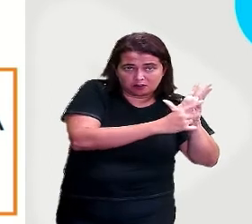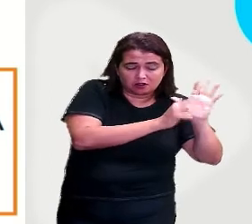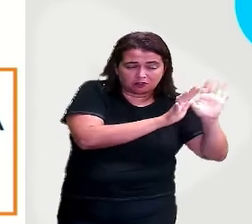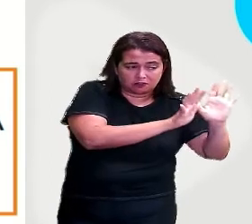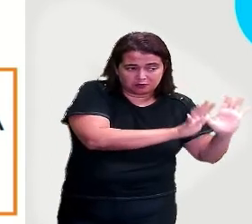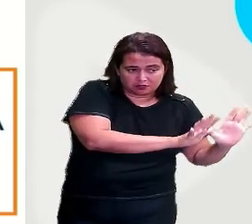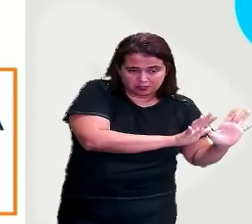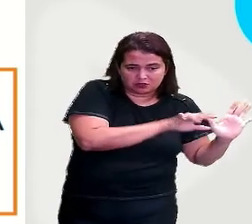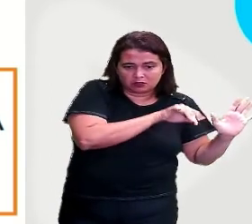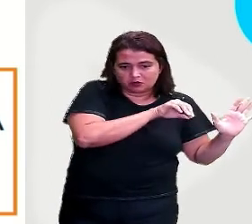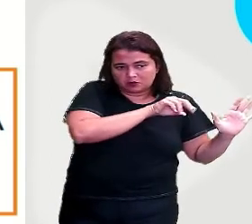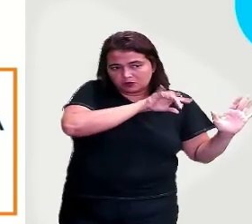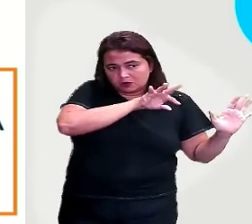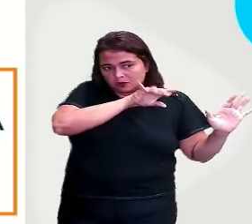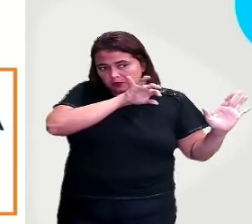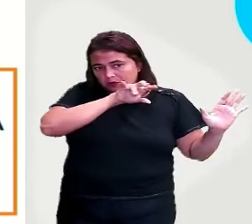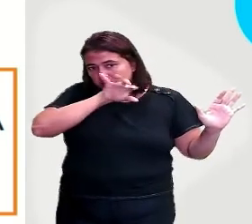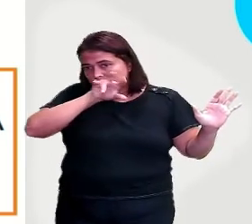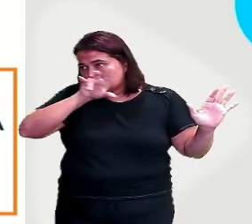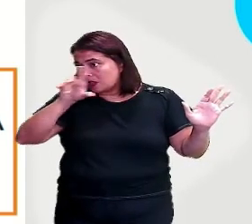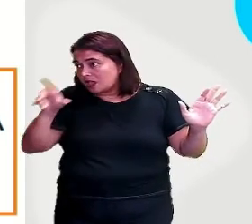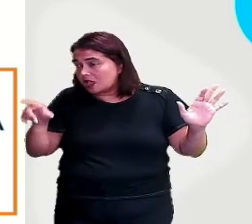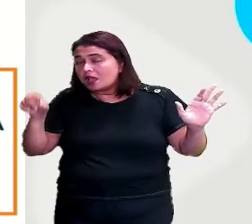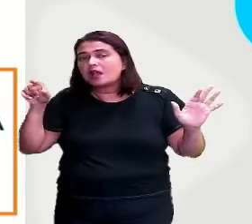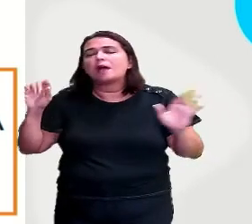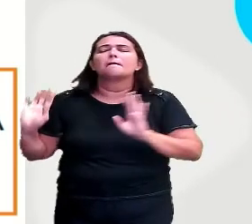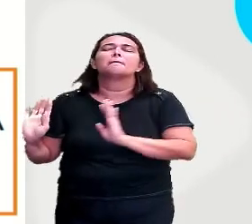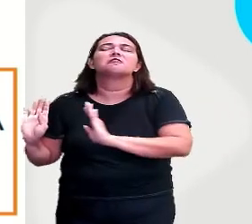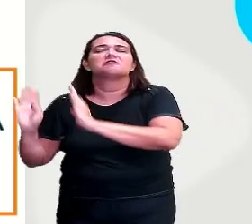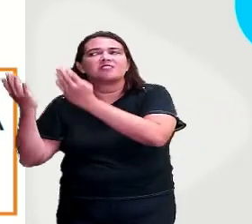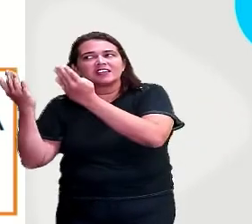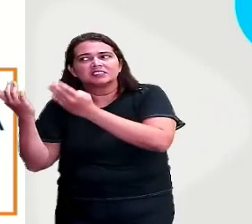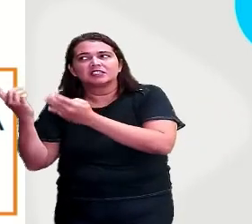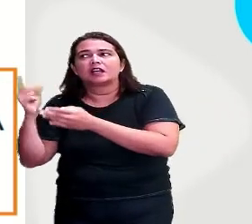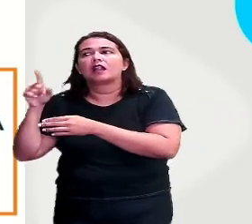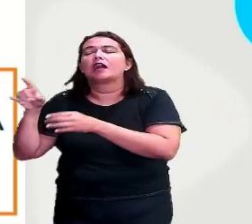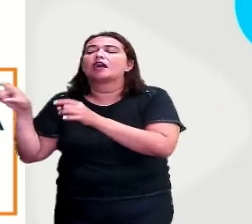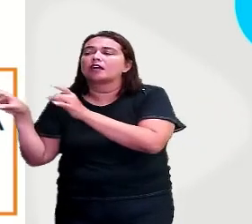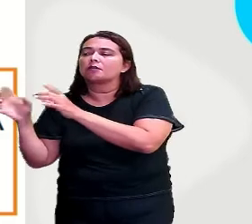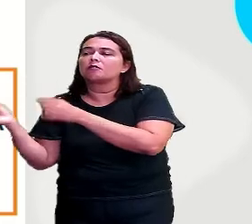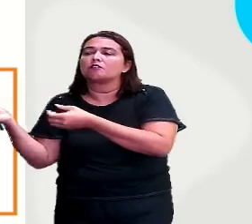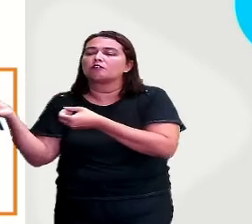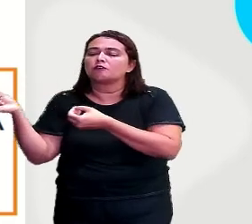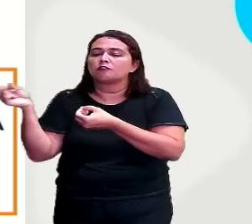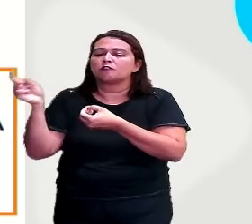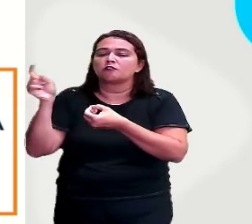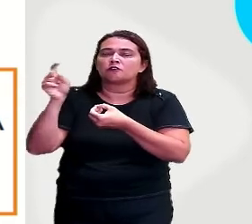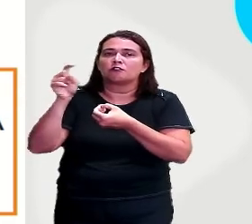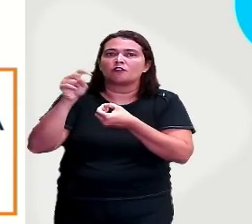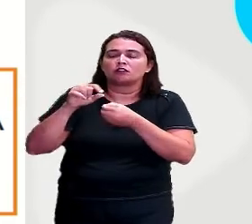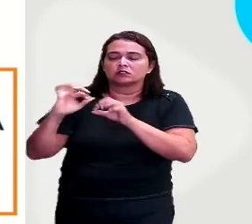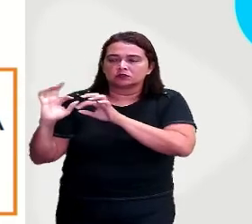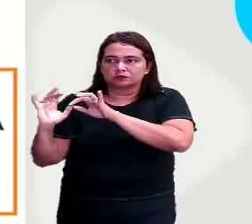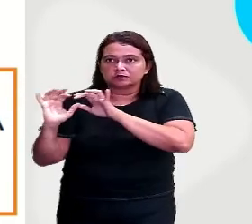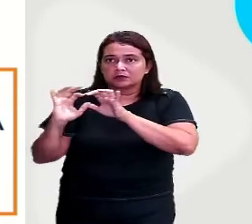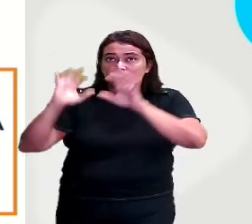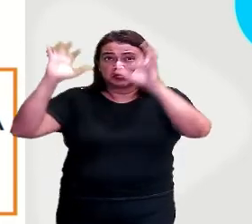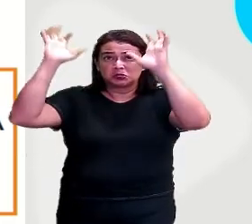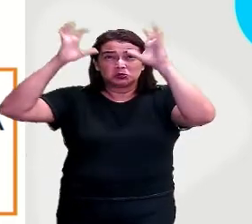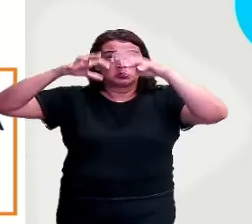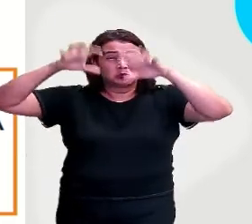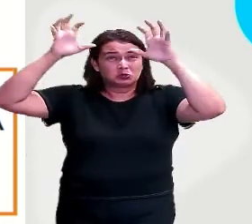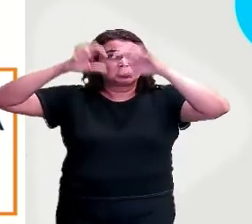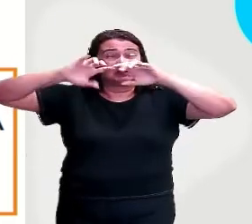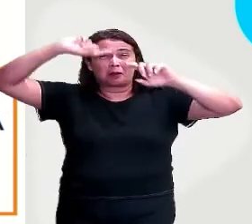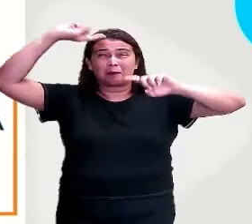Quando voltavam, caiu uma tempestade com raios e trovões. As letras ficaram muito